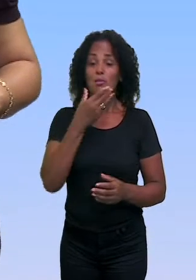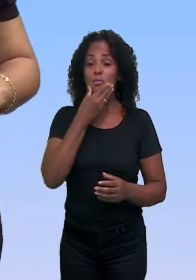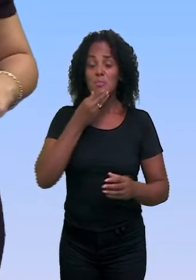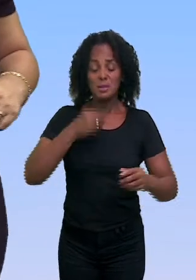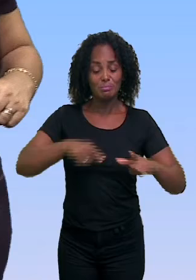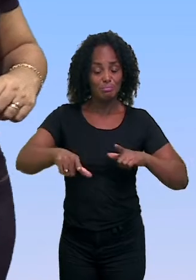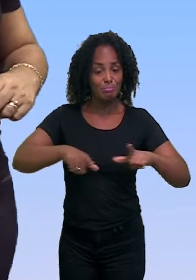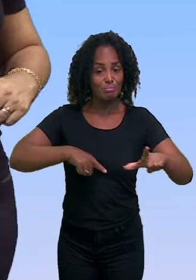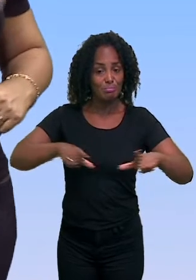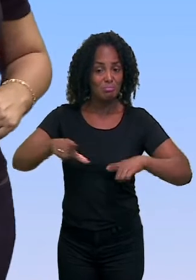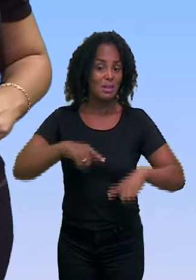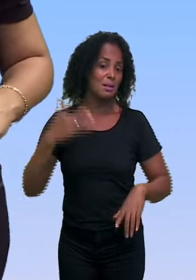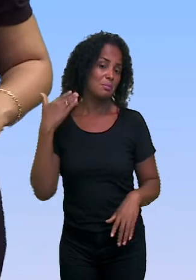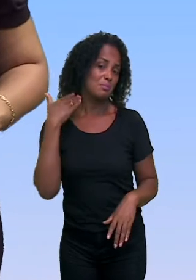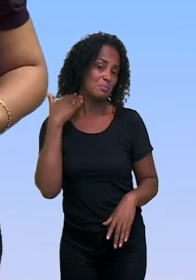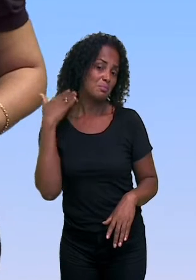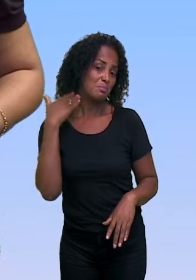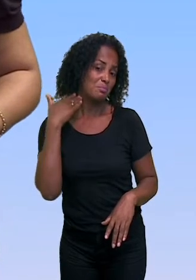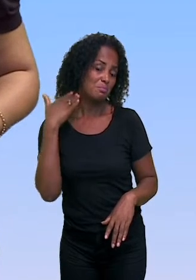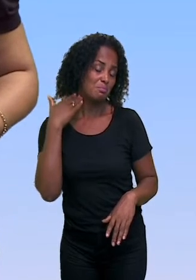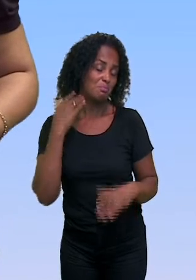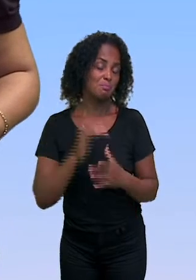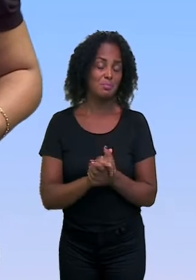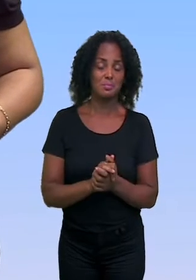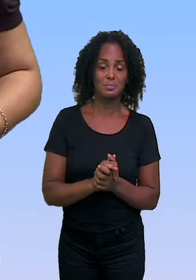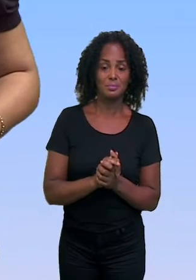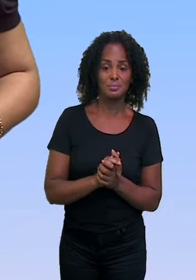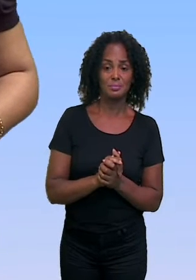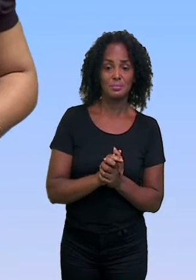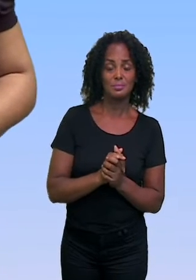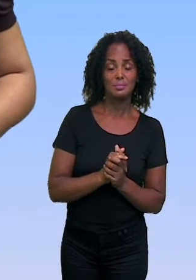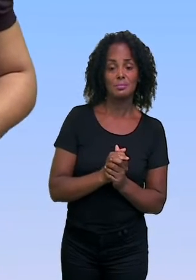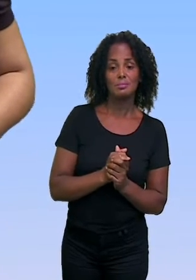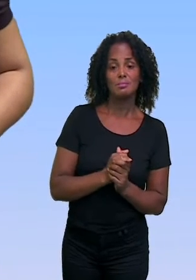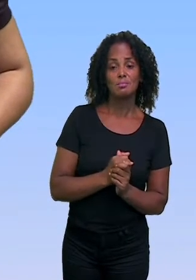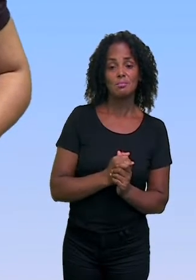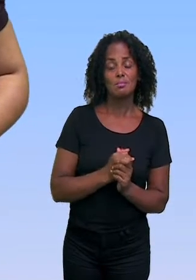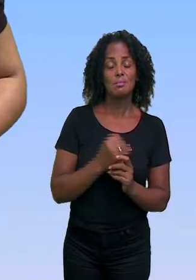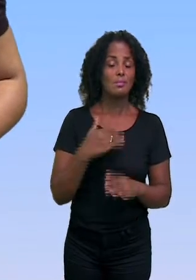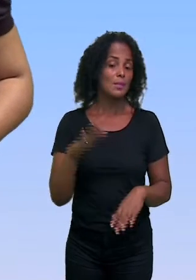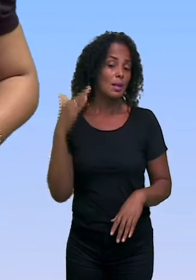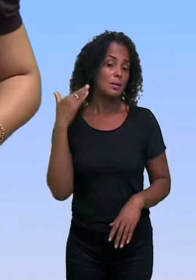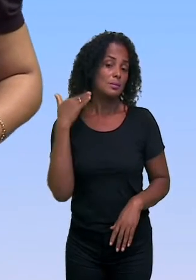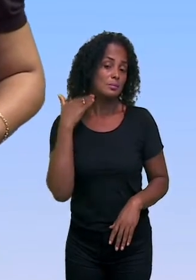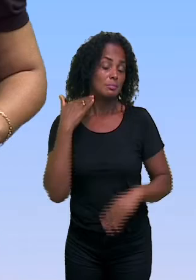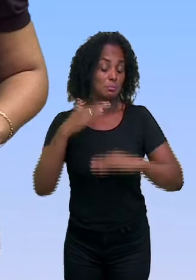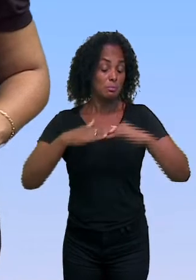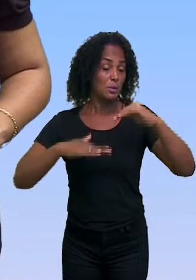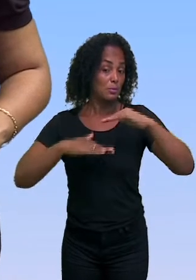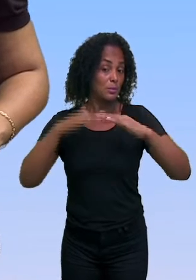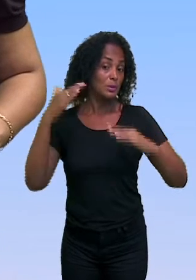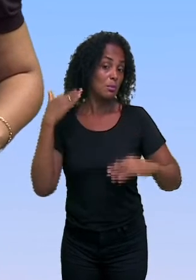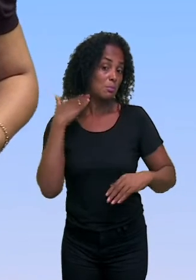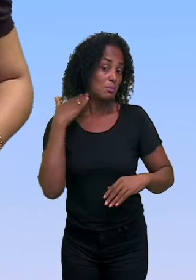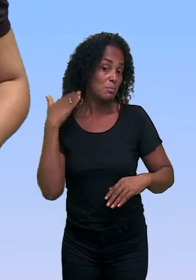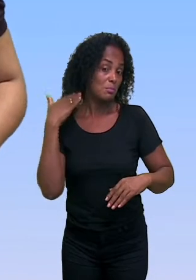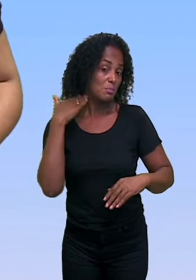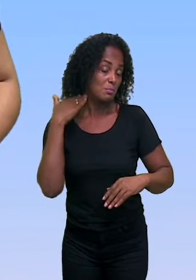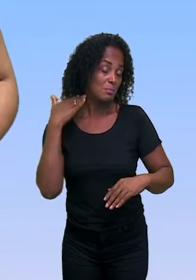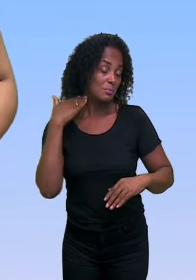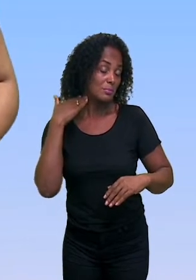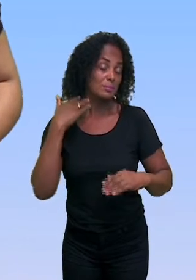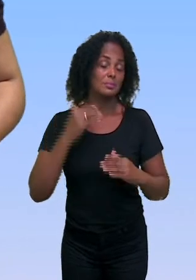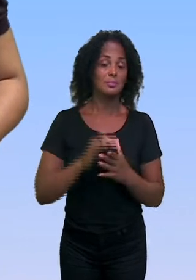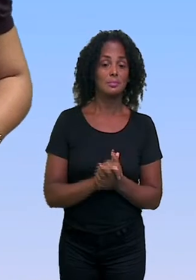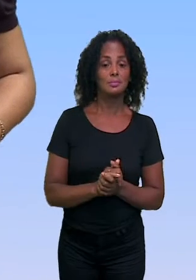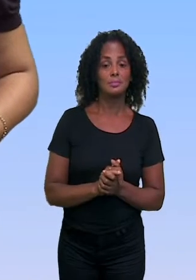Então vamos para mostrar como se diz bancário em inglês Bank Officer Bank of